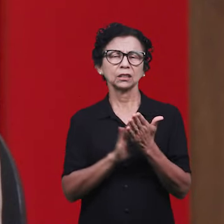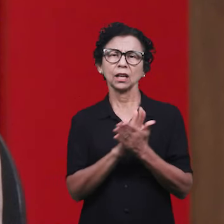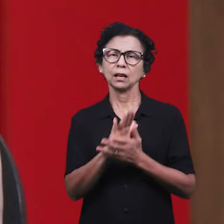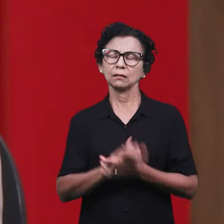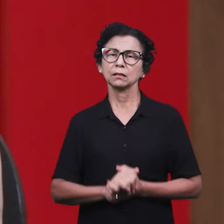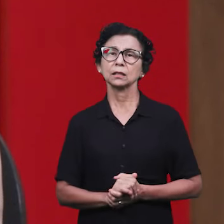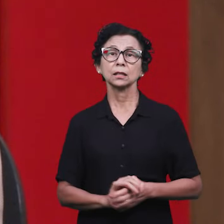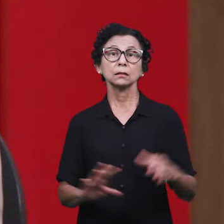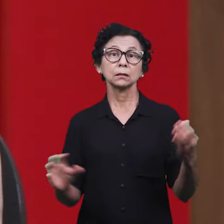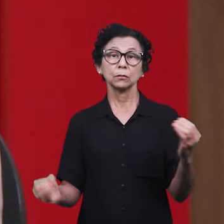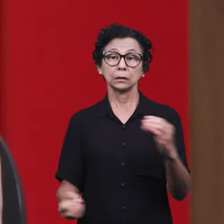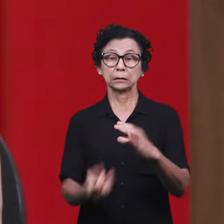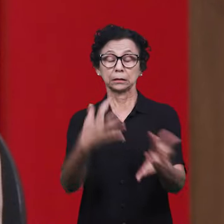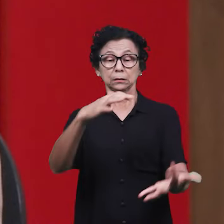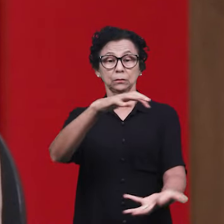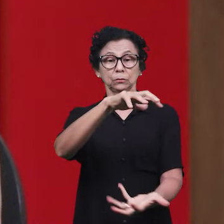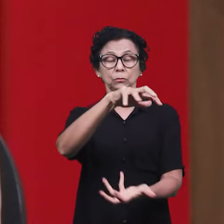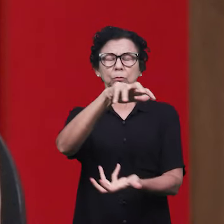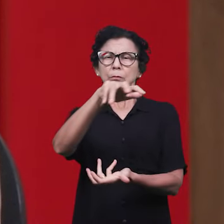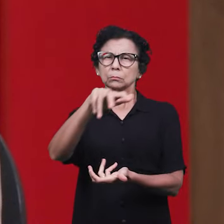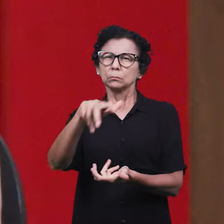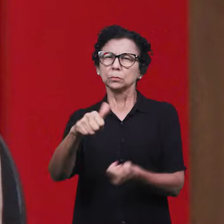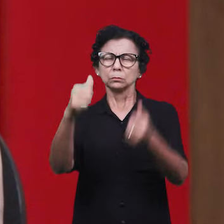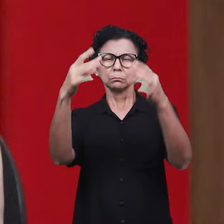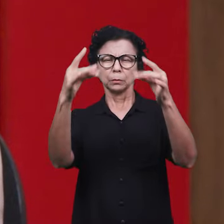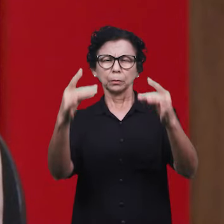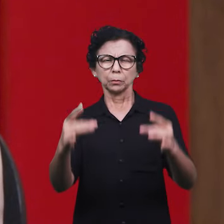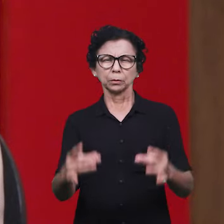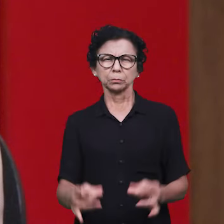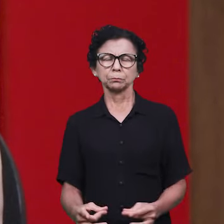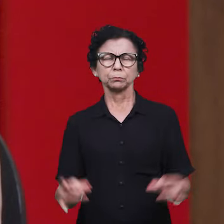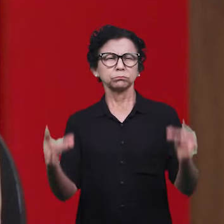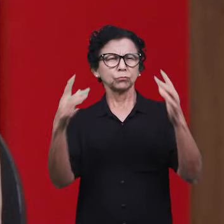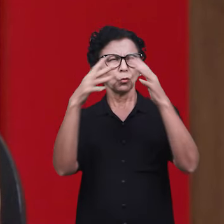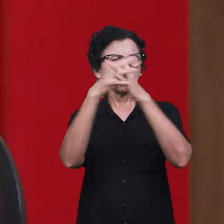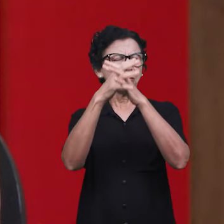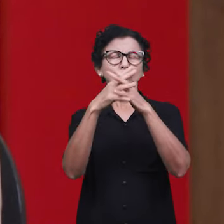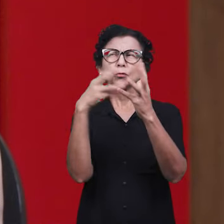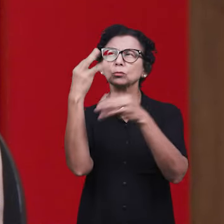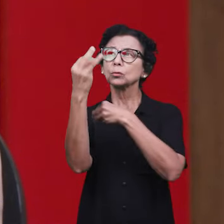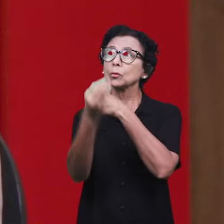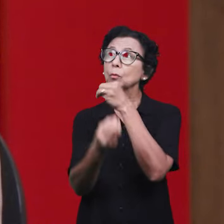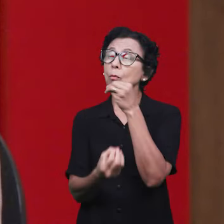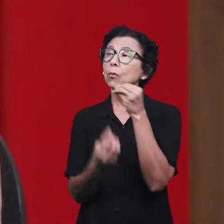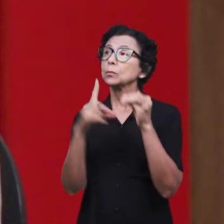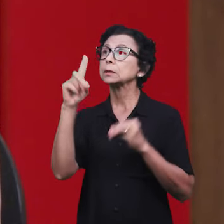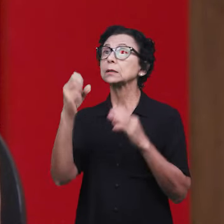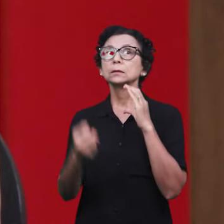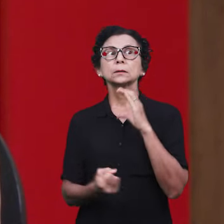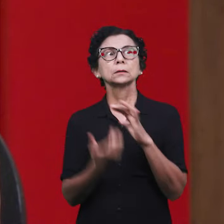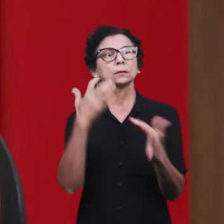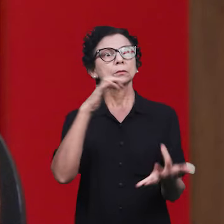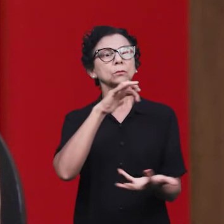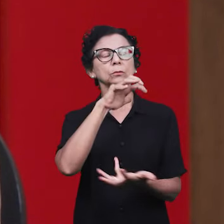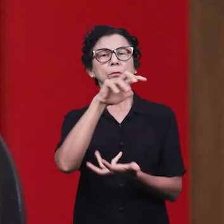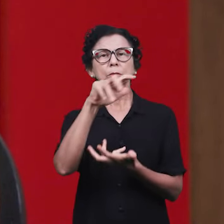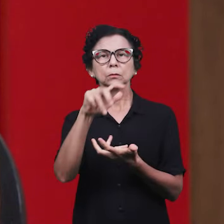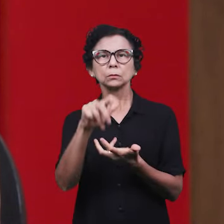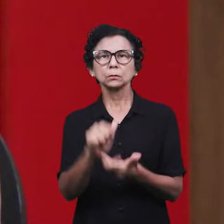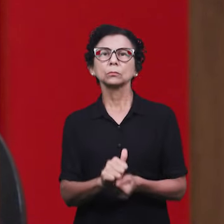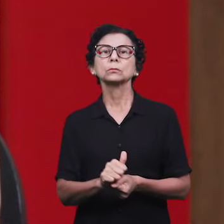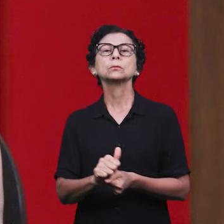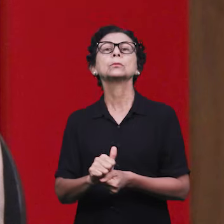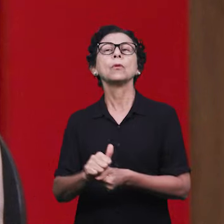A complexidade da criação, toda a natureza, né? De tudo aquilo que Deus fez, né? Quando ele